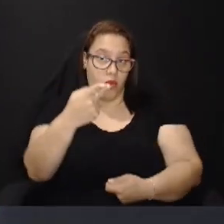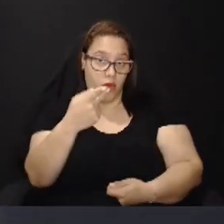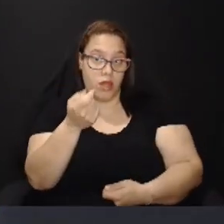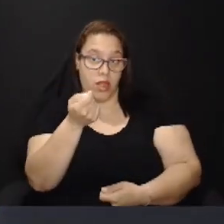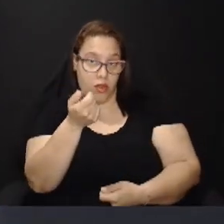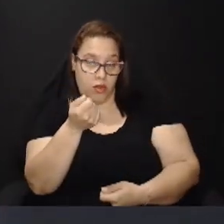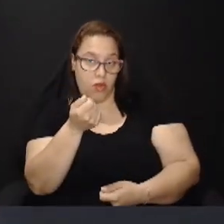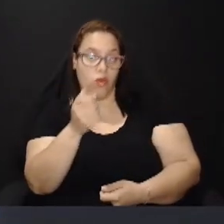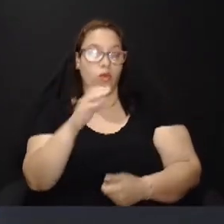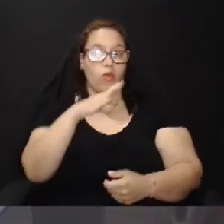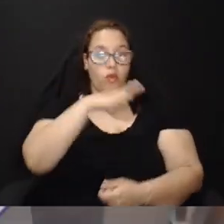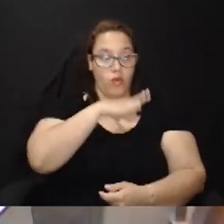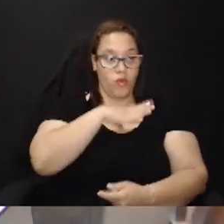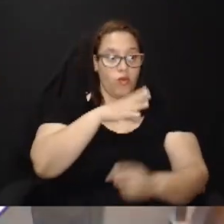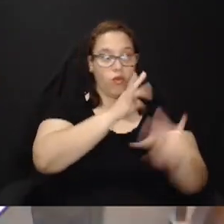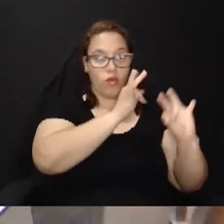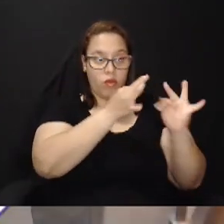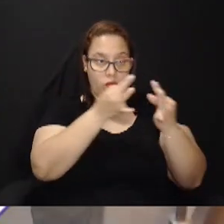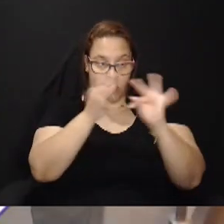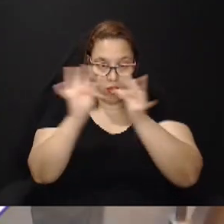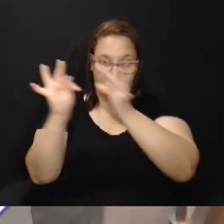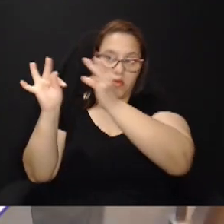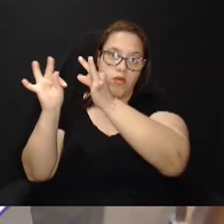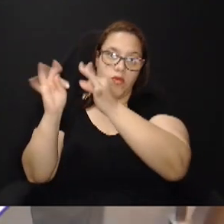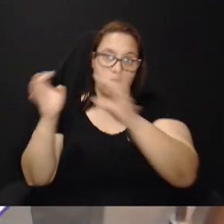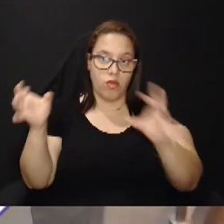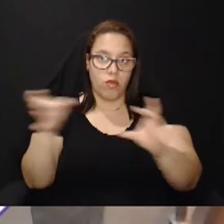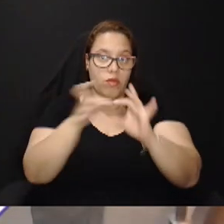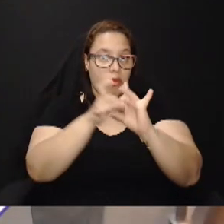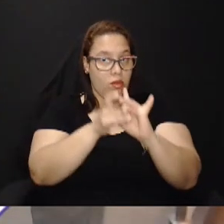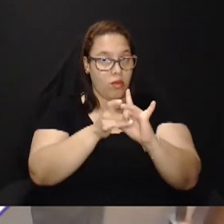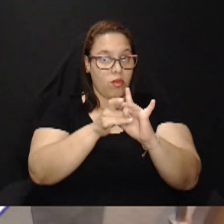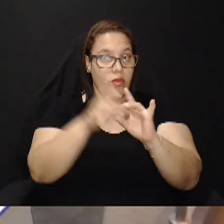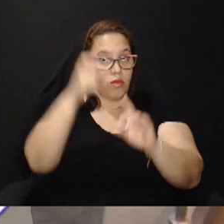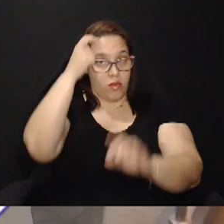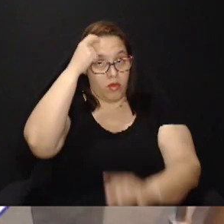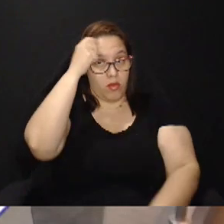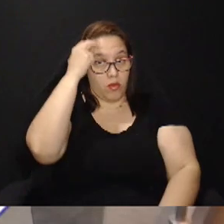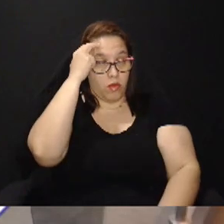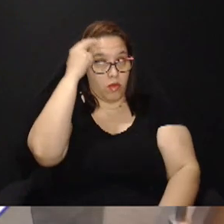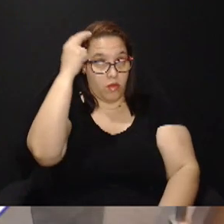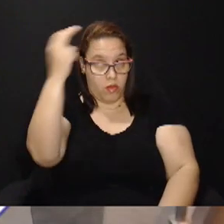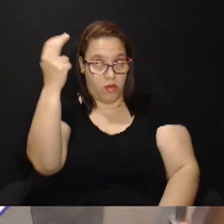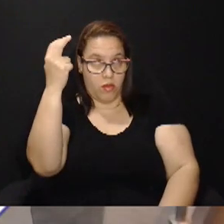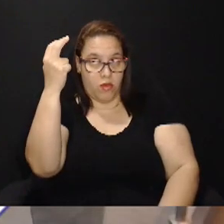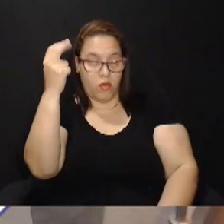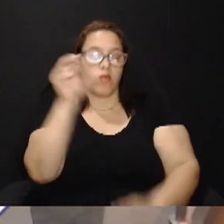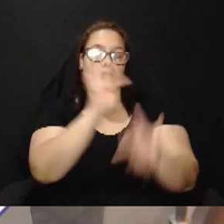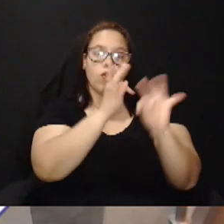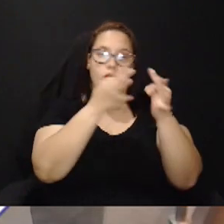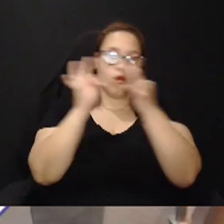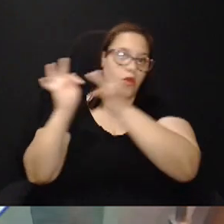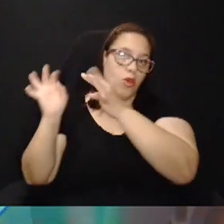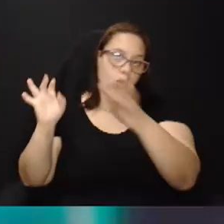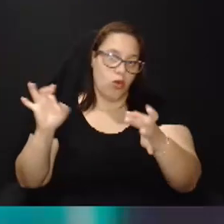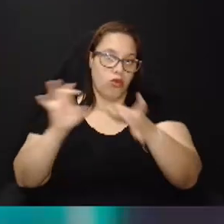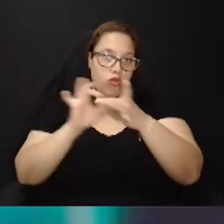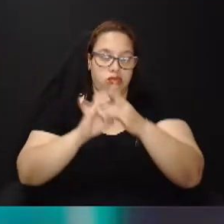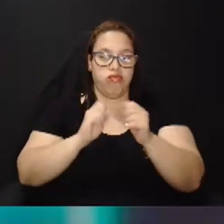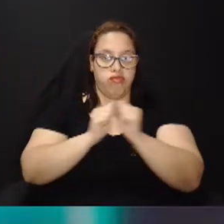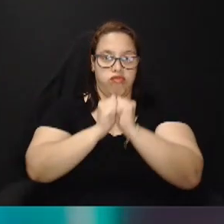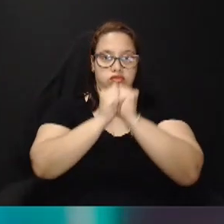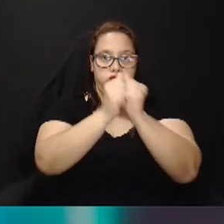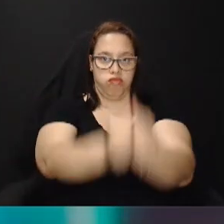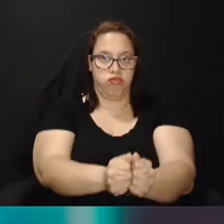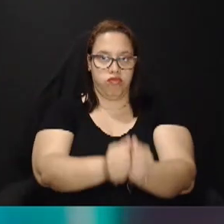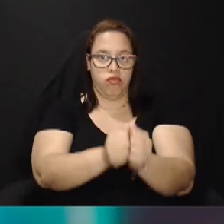cidade tecnológica tem que estar aliada à inteligência. Inteligência e tecnologia caminham juntas. E falta um